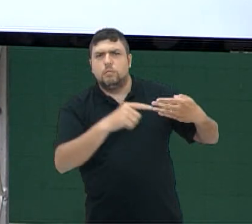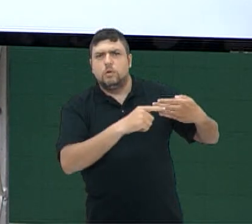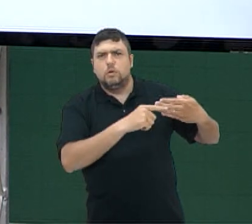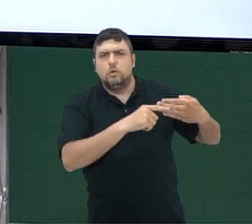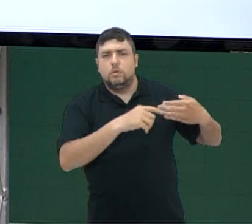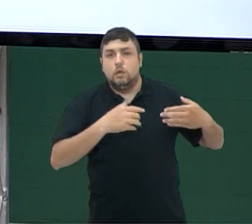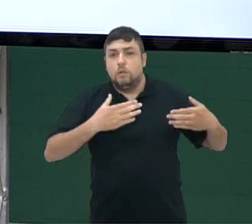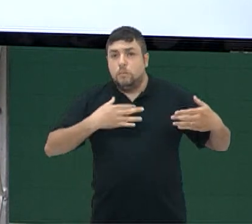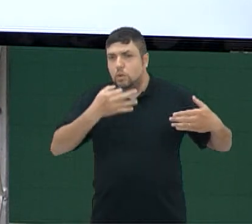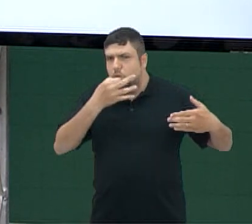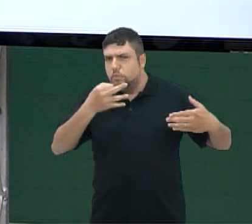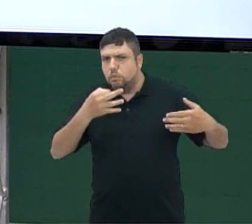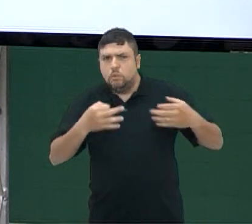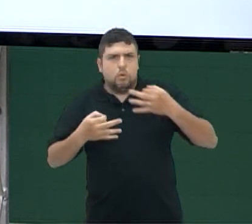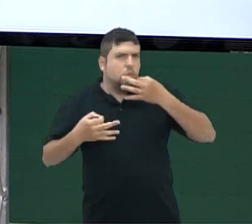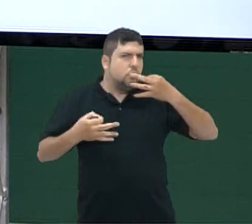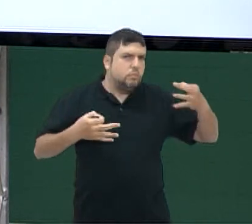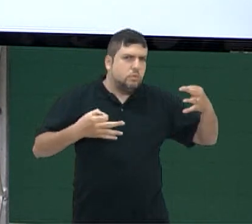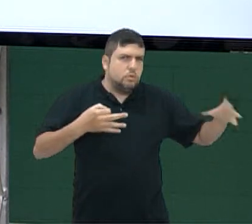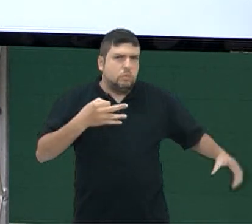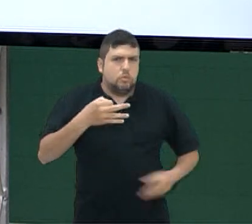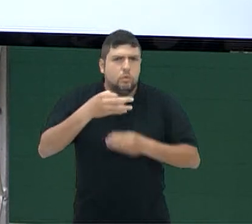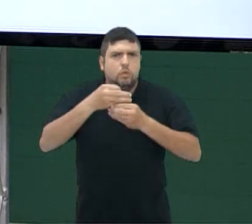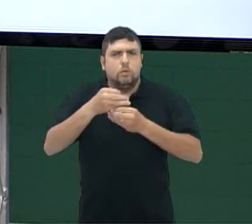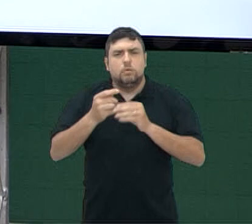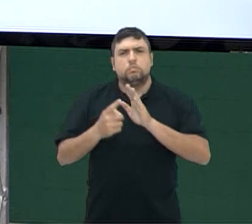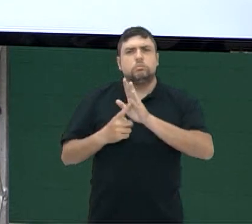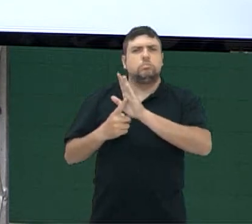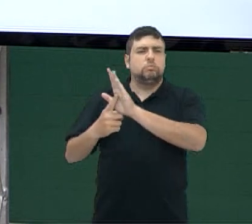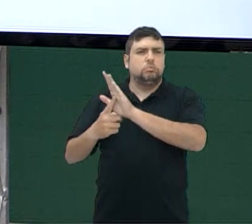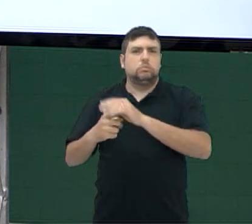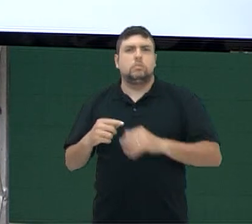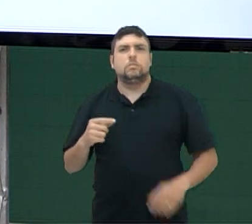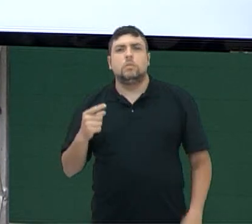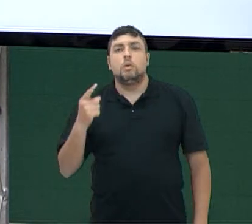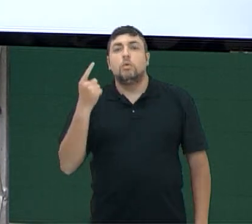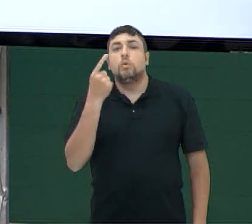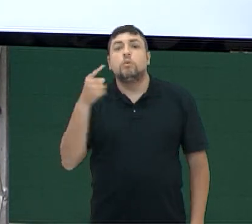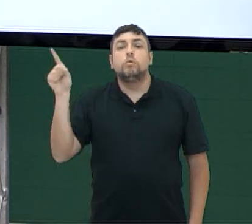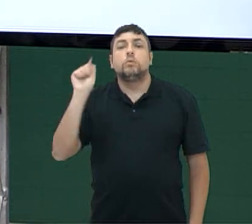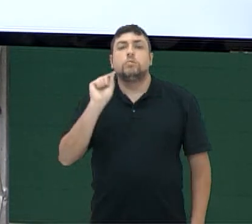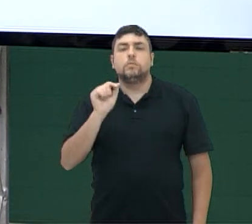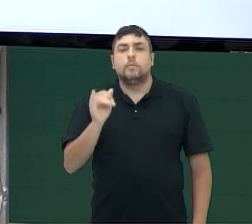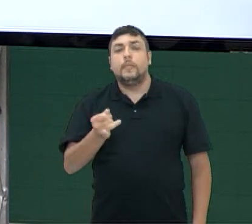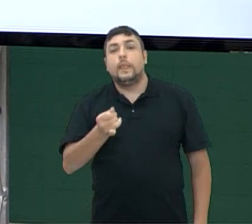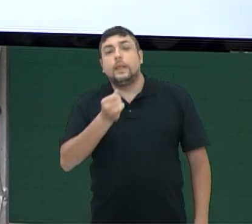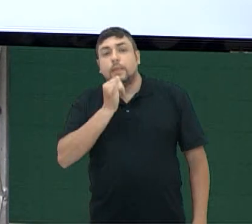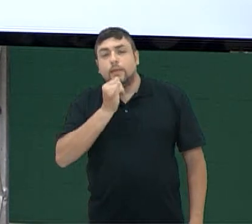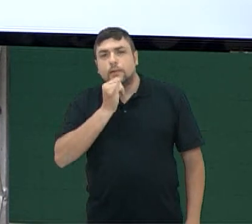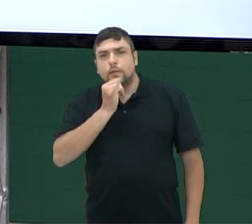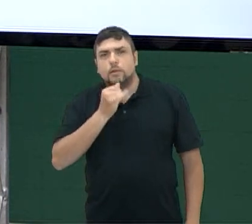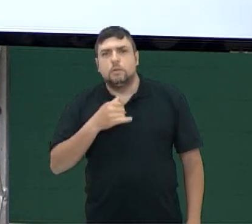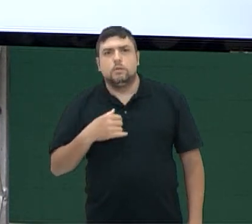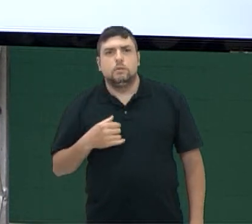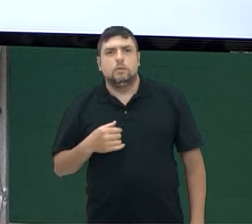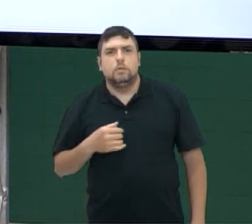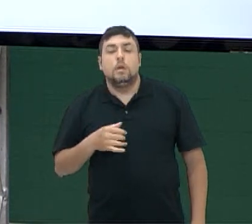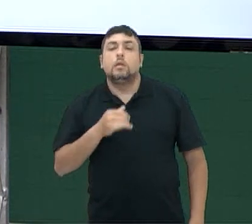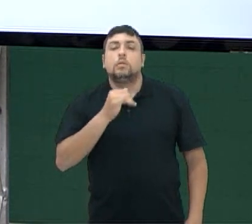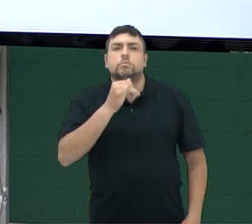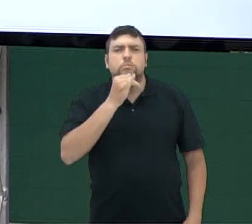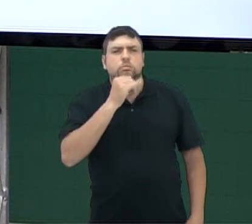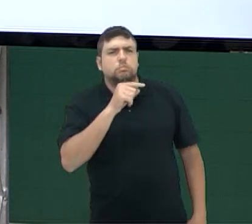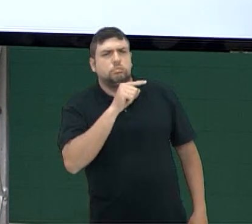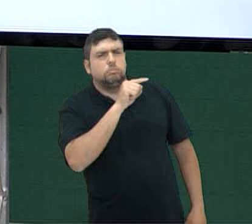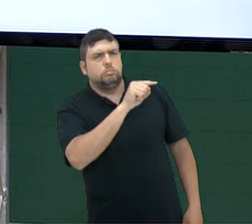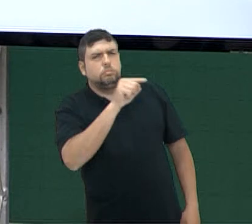o teu argumento, né? Então é o argumento de autoridade. E, por último, a exemplificação. Você pega exemplos aí bem conhecidos, exemplos que